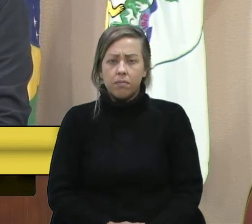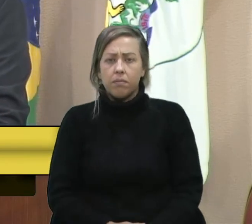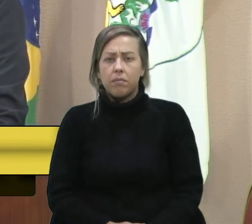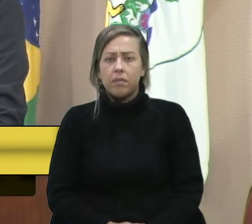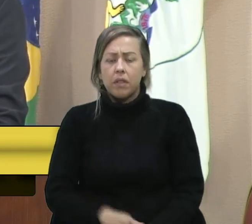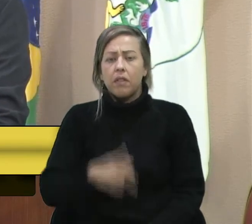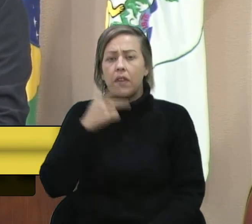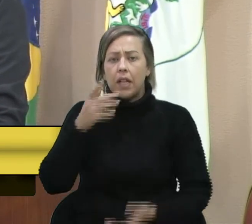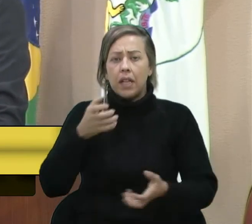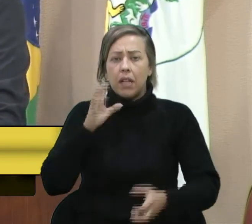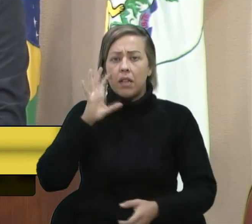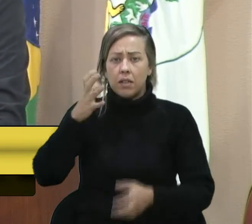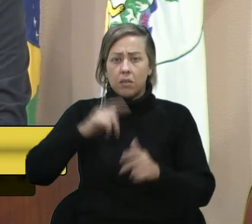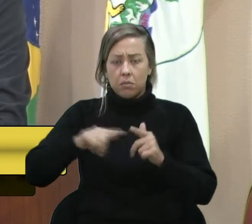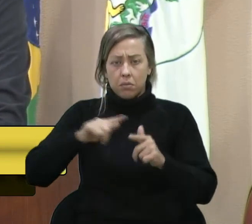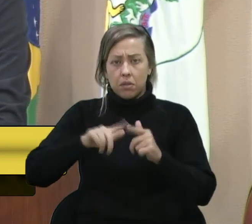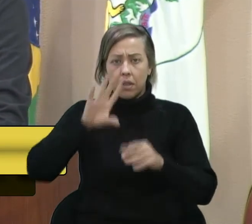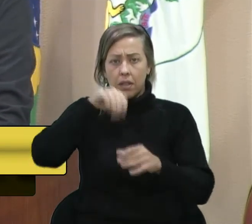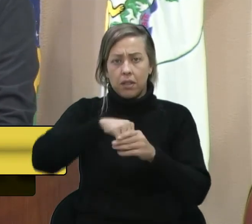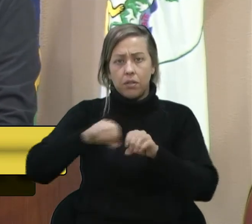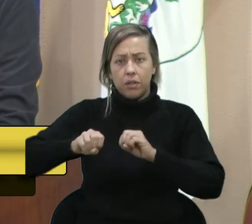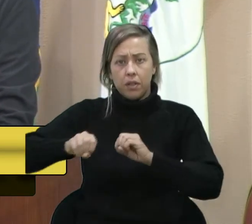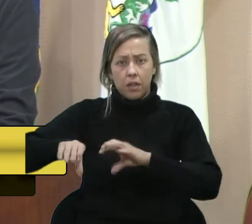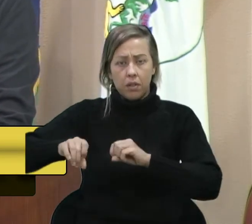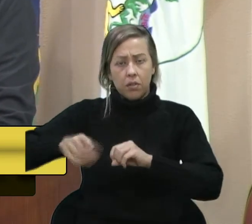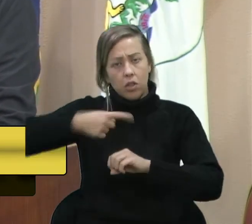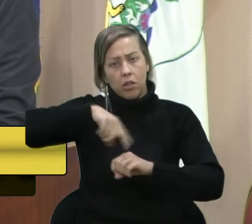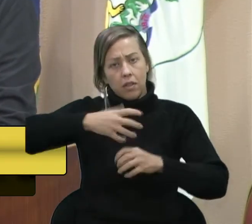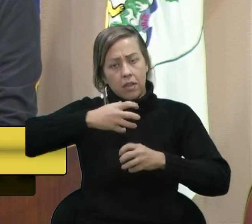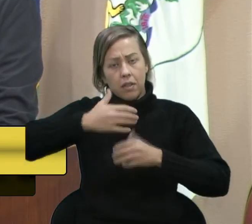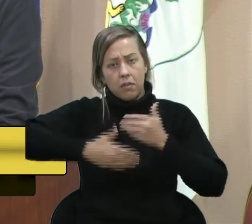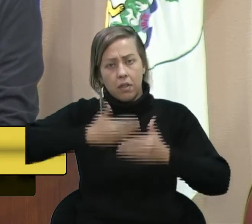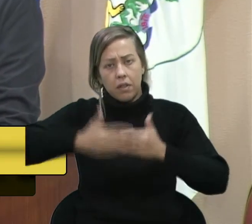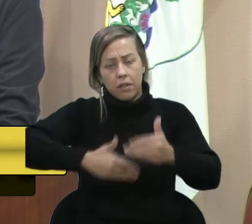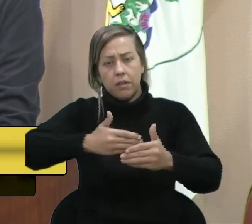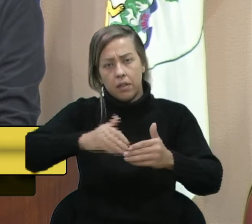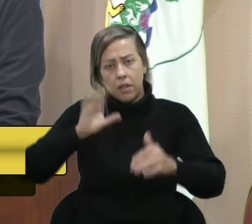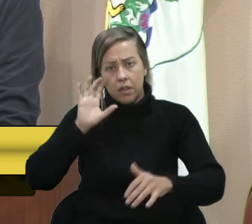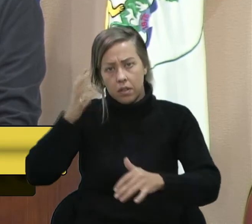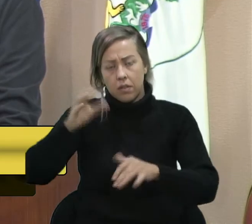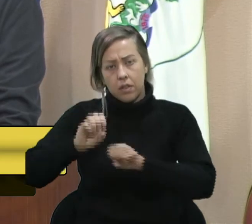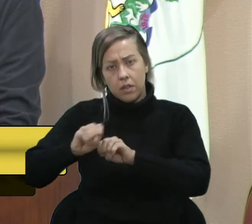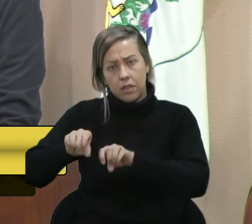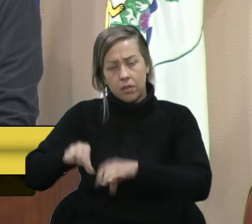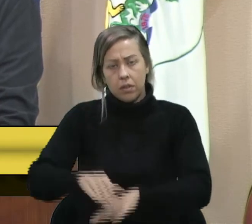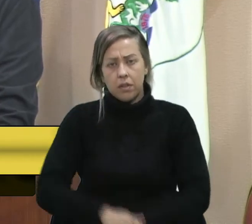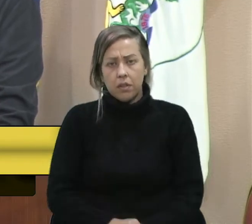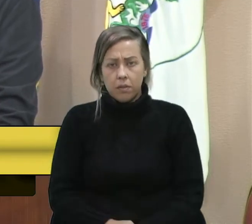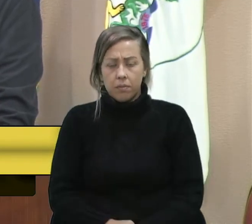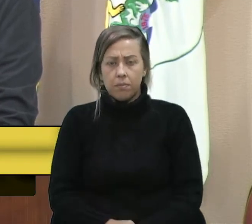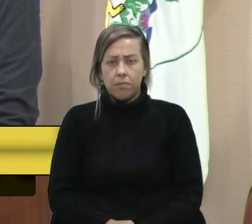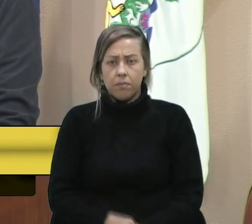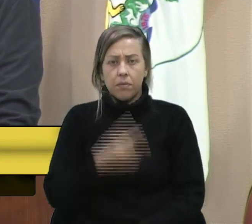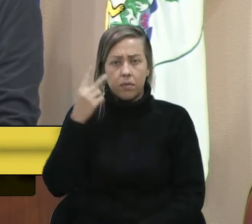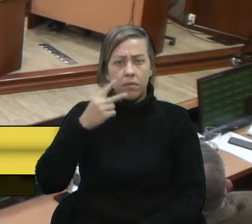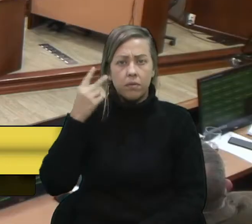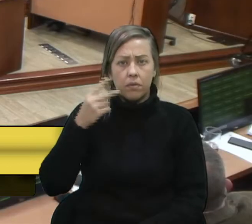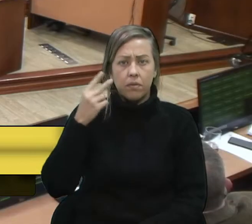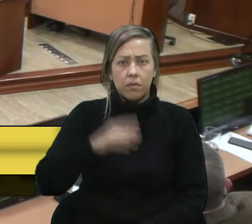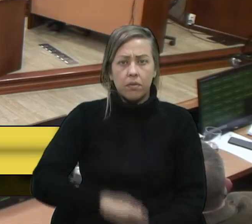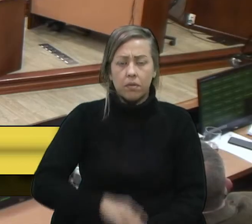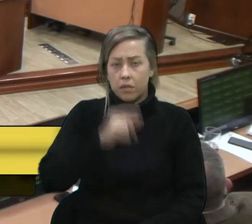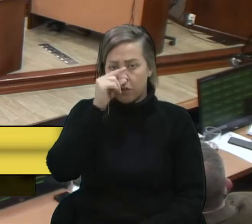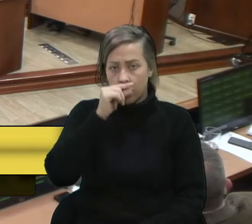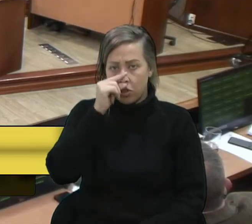a gente dizer que quer resolver o problema da educação, é a gente realmente ir no caminho de resolver o problema da educação. Seu à parte, vereador Sandro